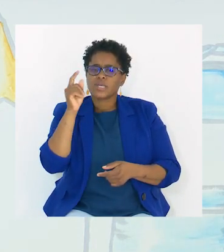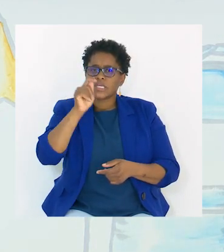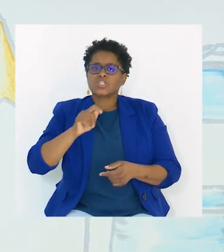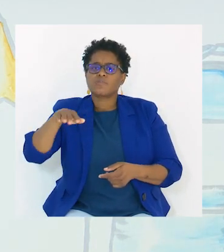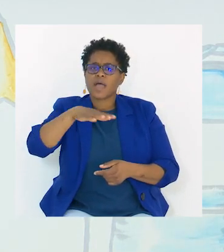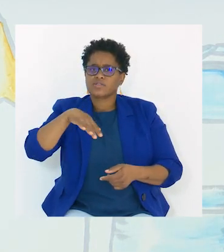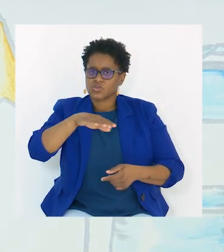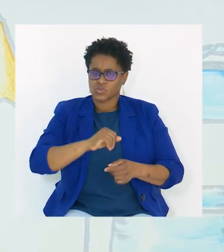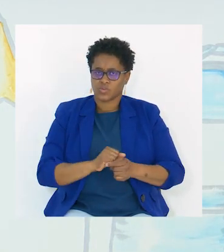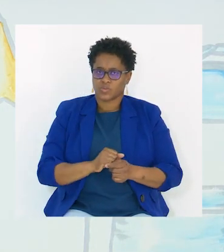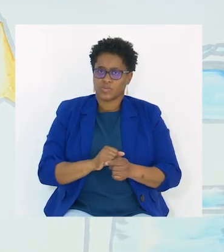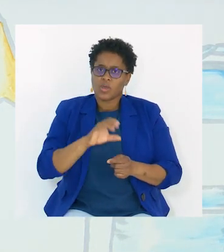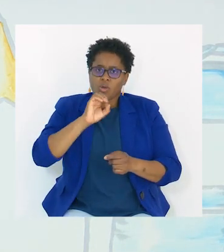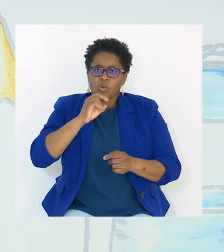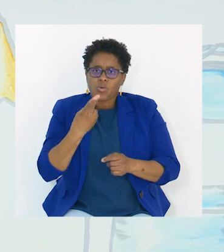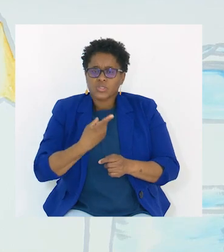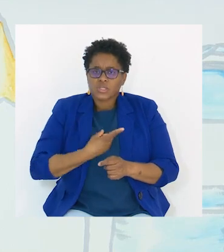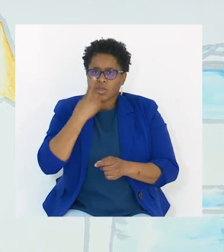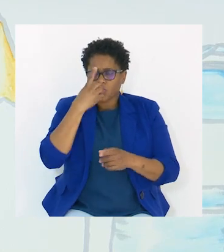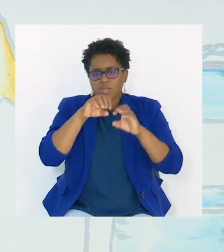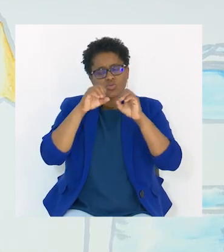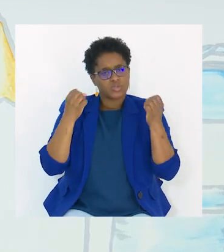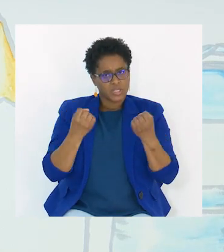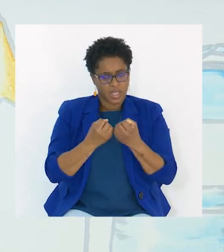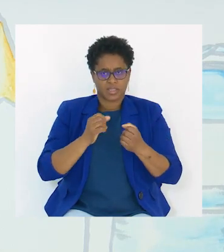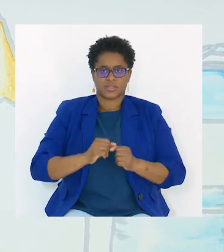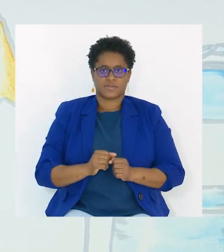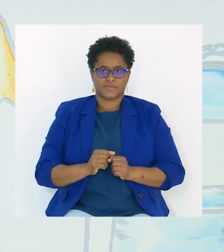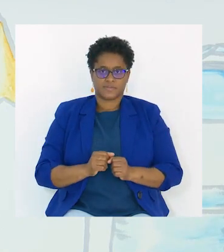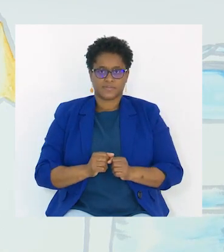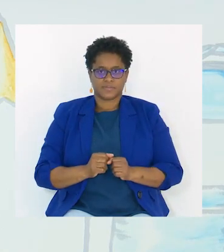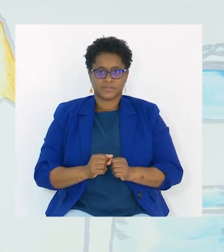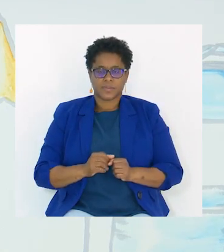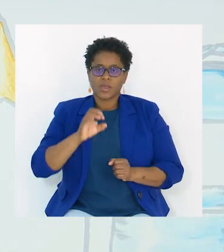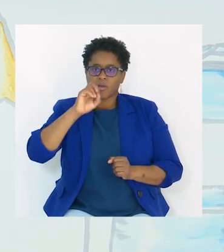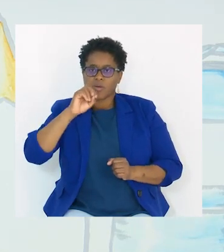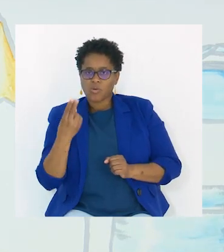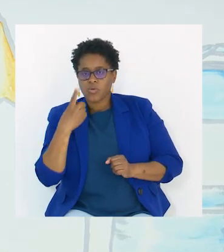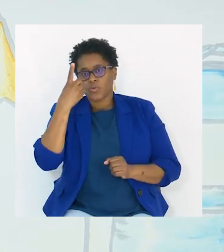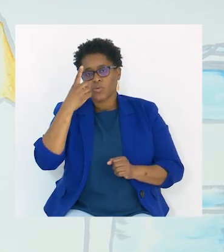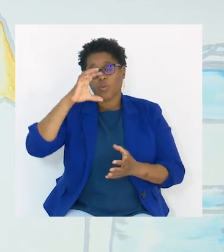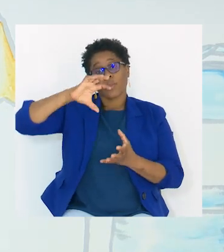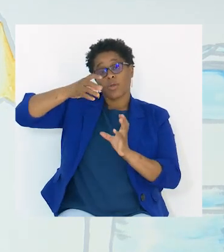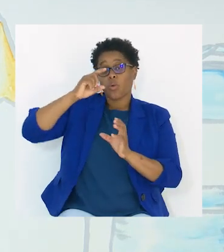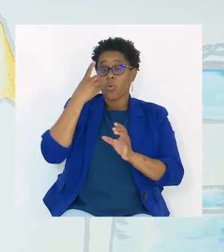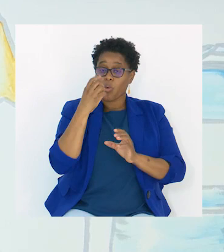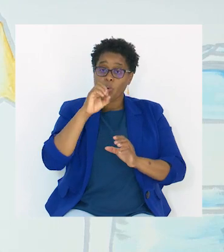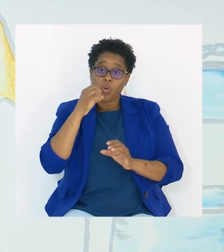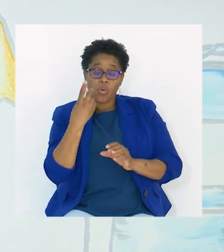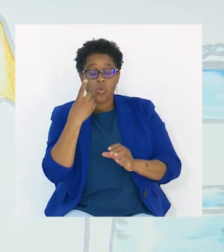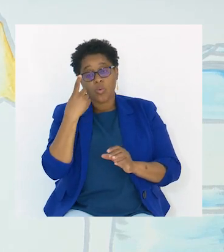espaço, ou seja, numa sociedade, ou num continente, ou num